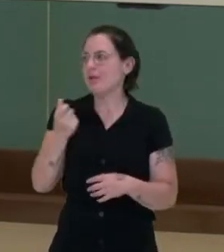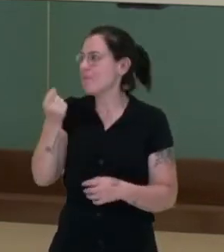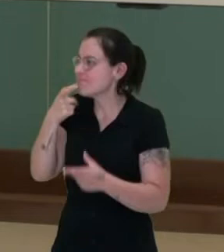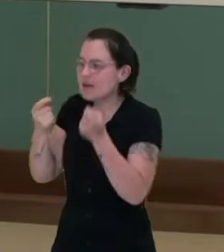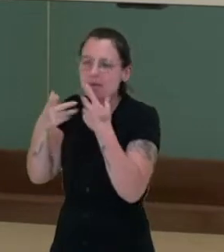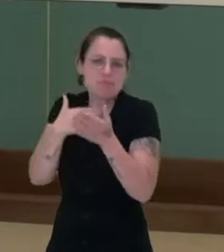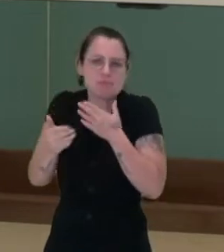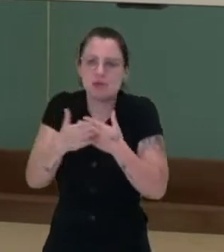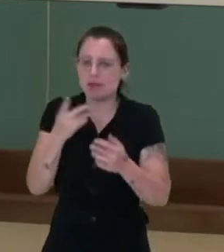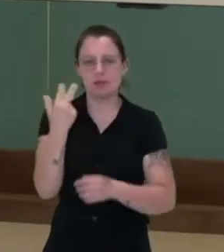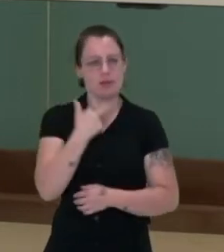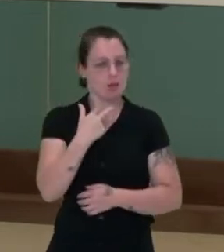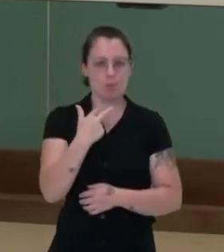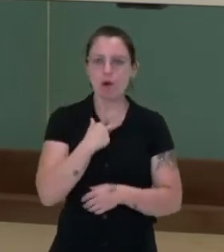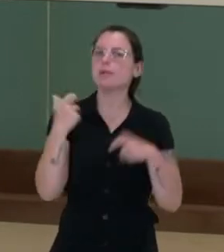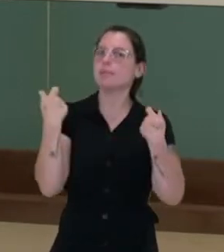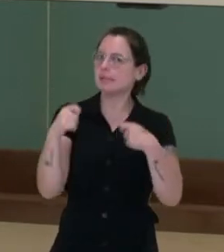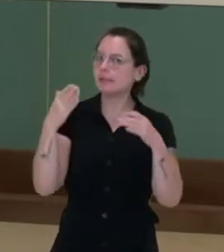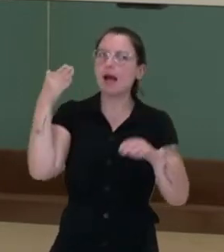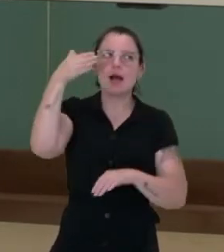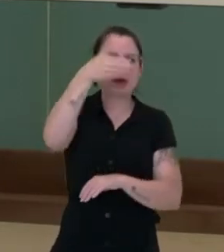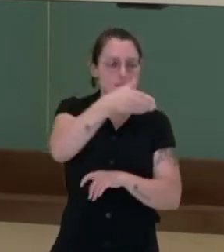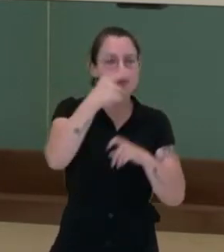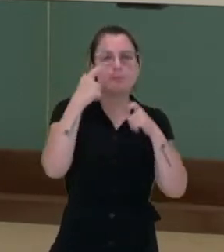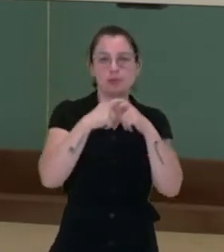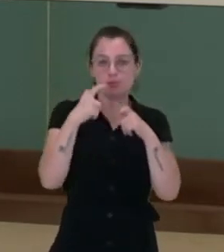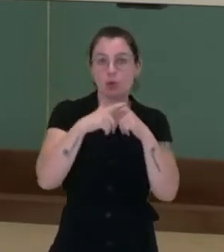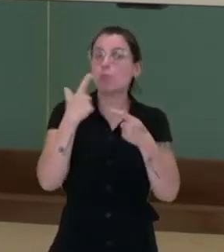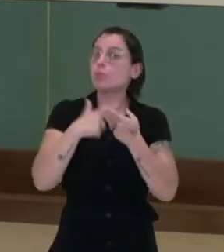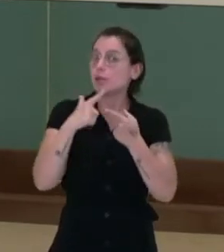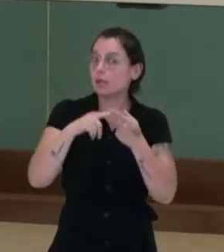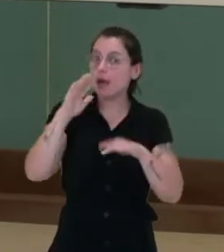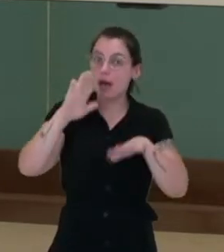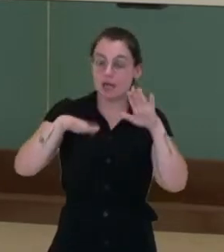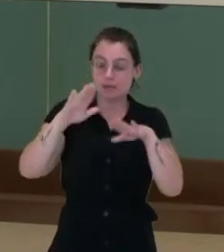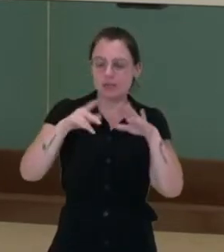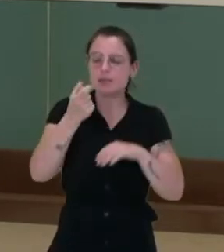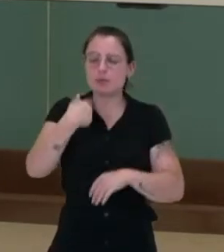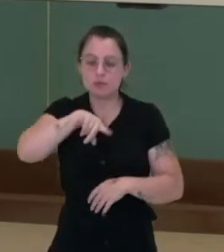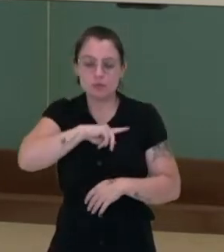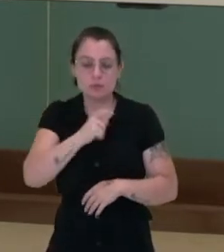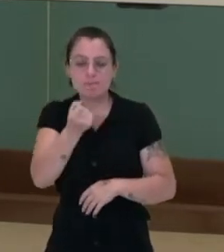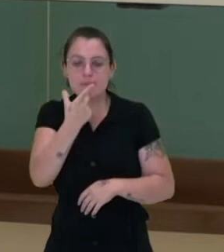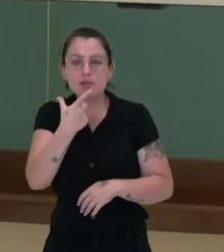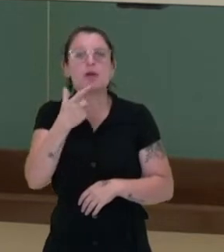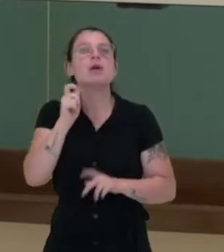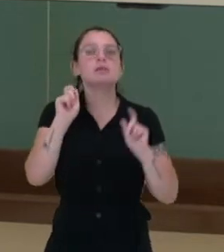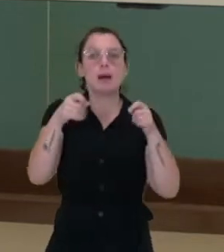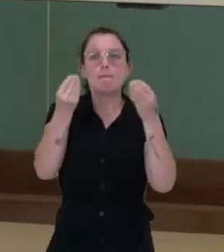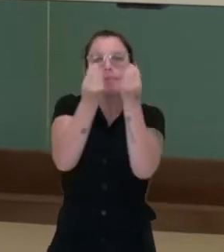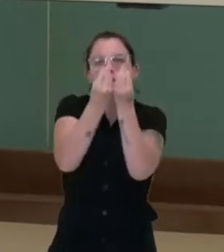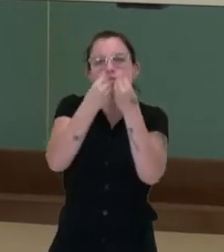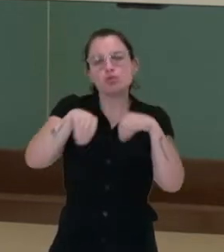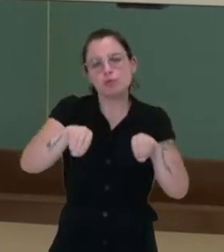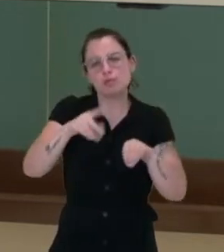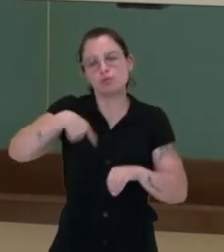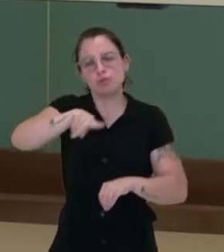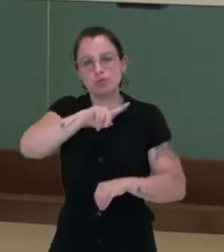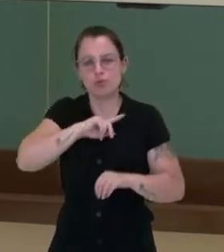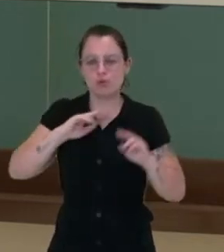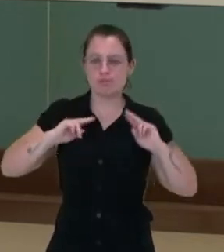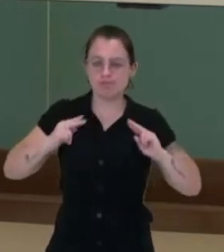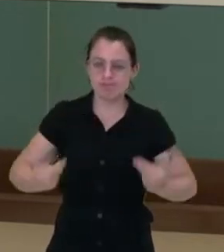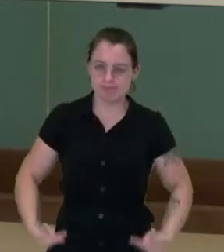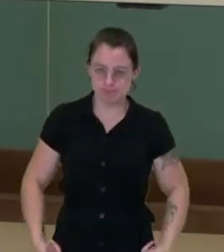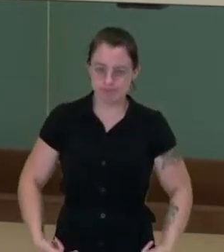qualquer medicamento. O que um medicamento pode dar certo para uma pessoa, funcionar para uma pessoa, pode não fazer nenhum